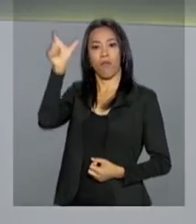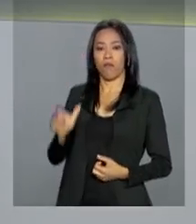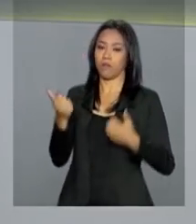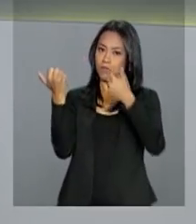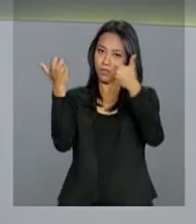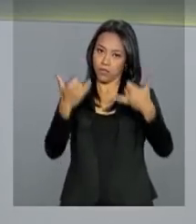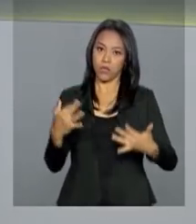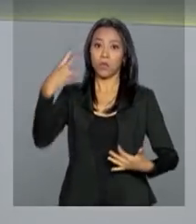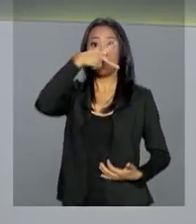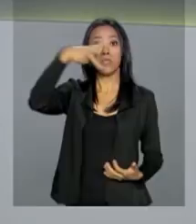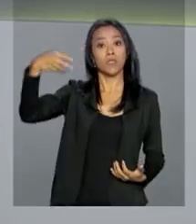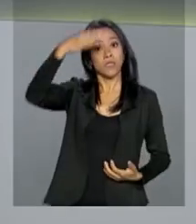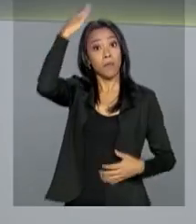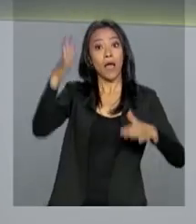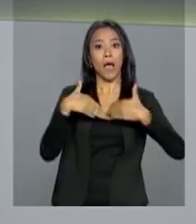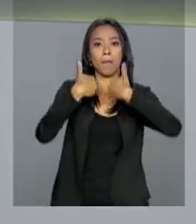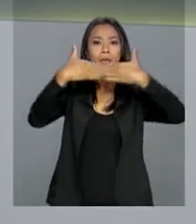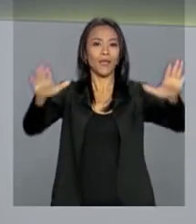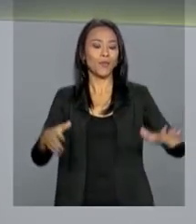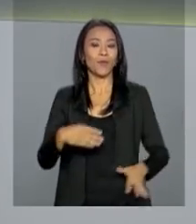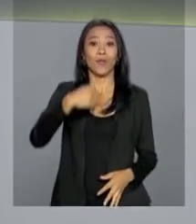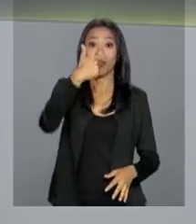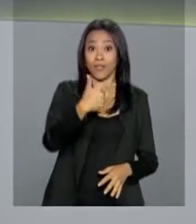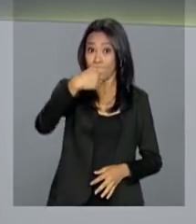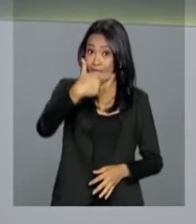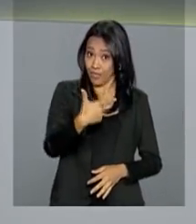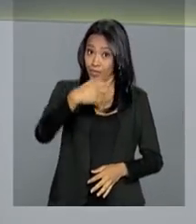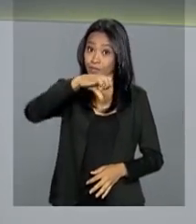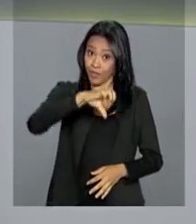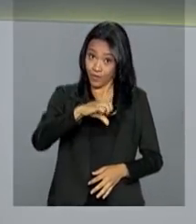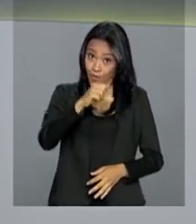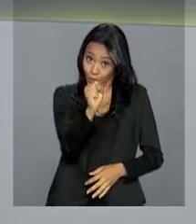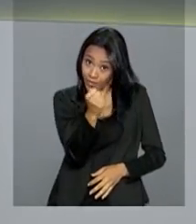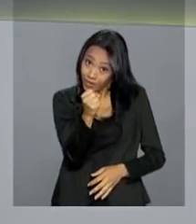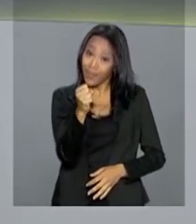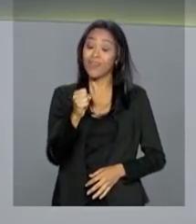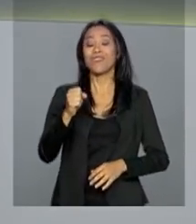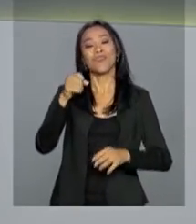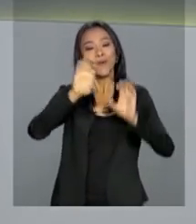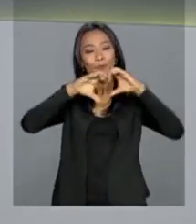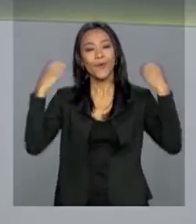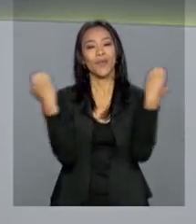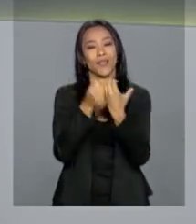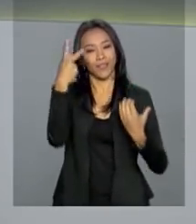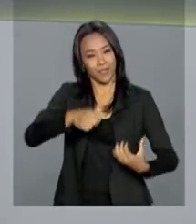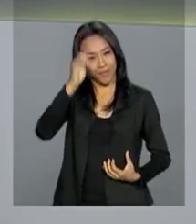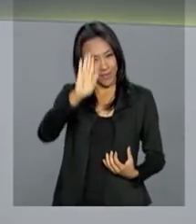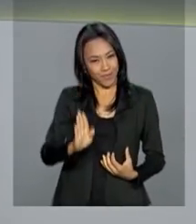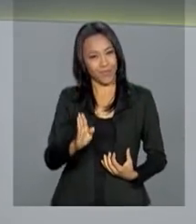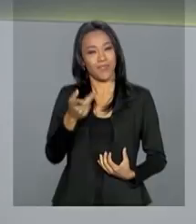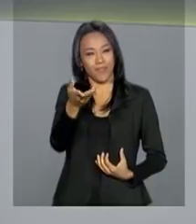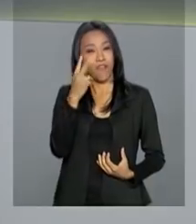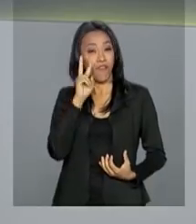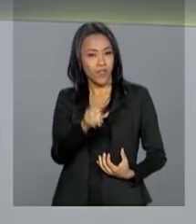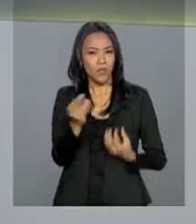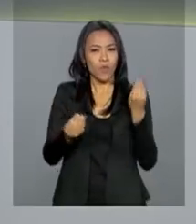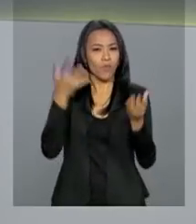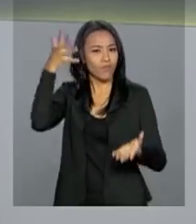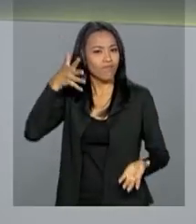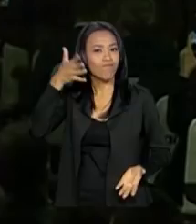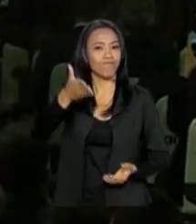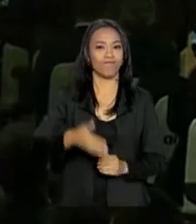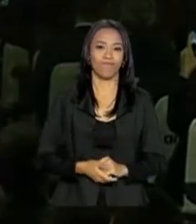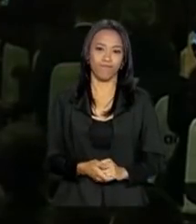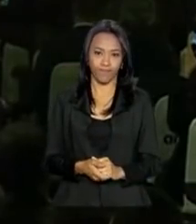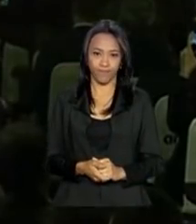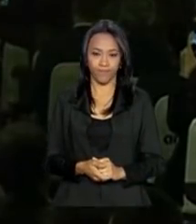durante a abertura do 28º congresso brasileiro de radiodifusão em brasília veja como foi o discurso